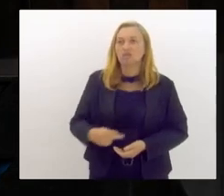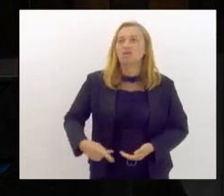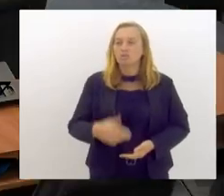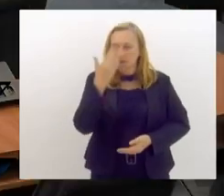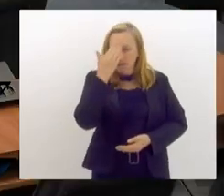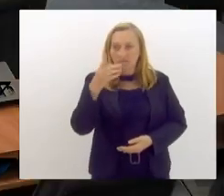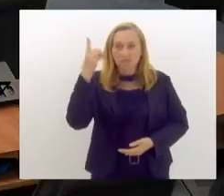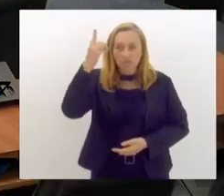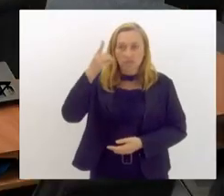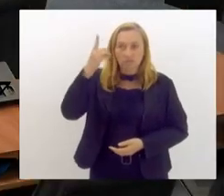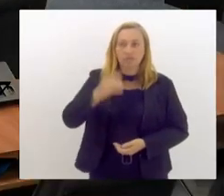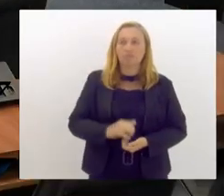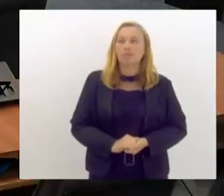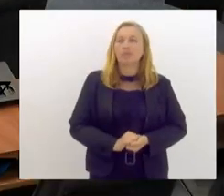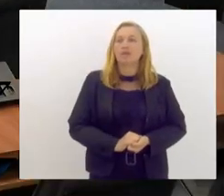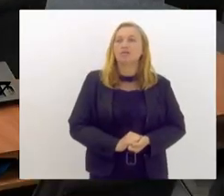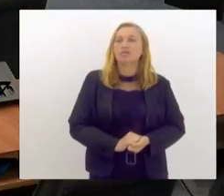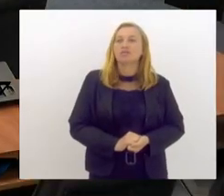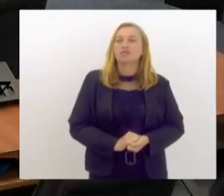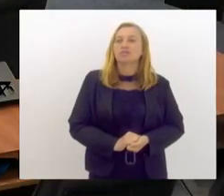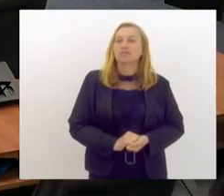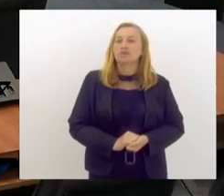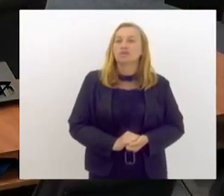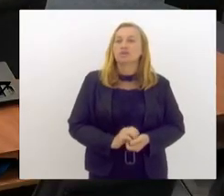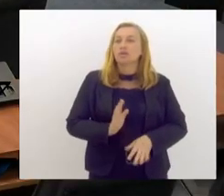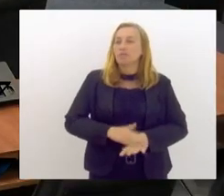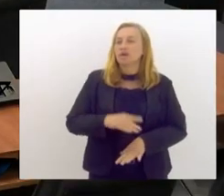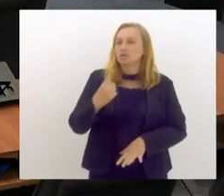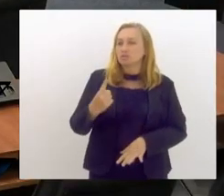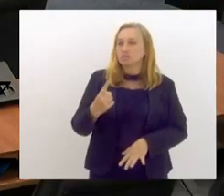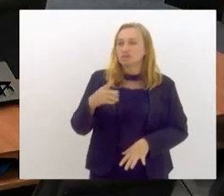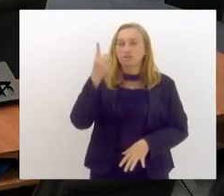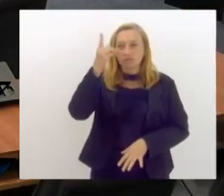deputado. Mais algum deputado inscrito?